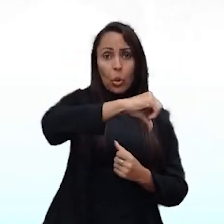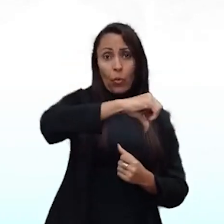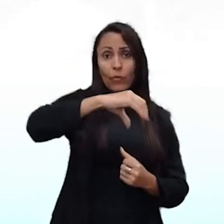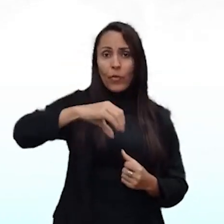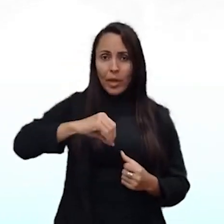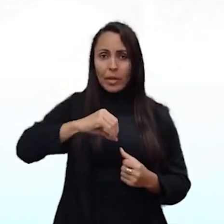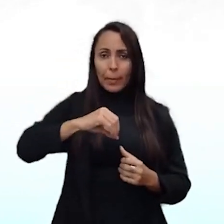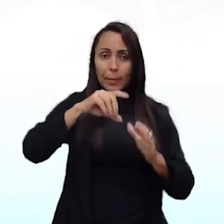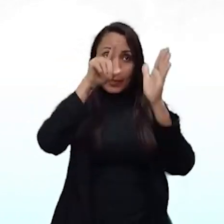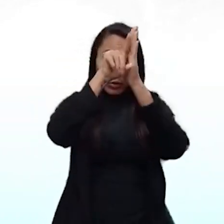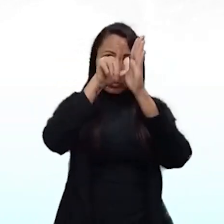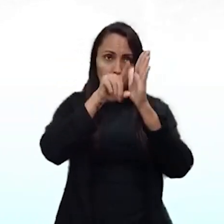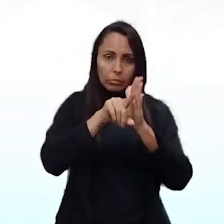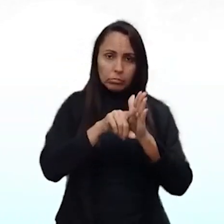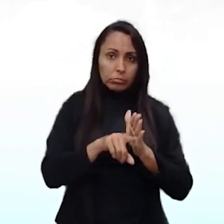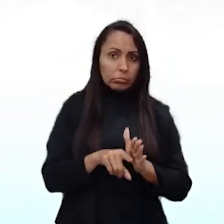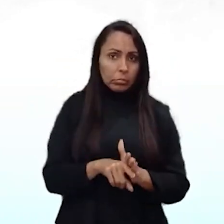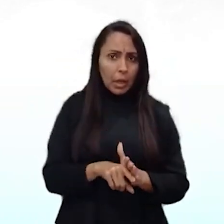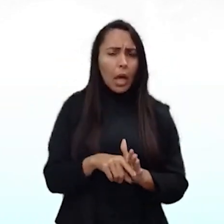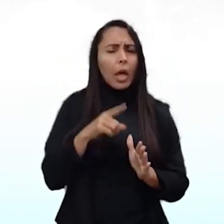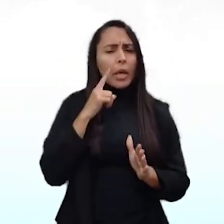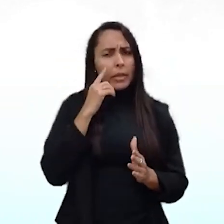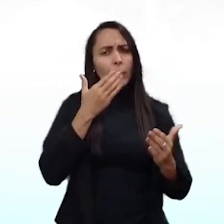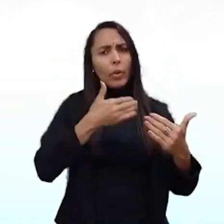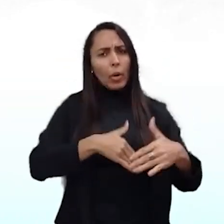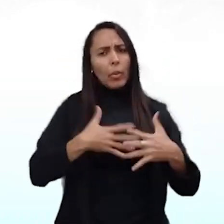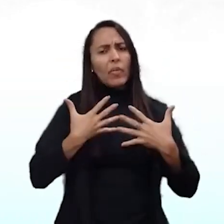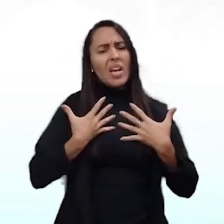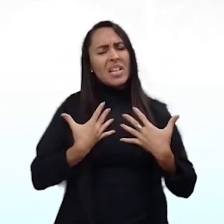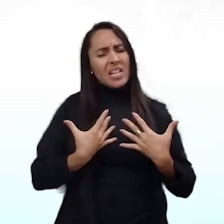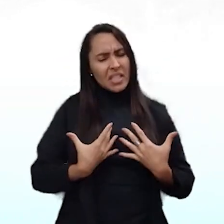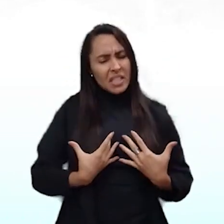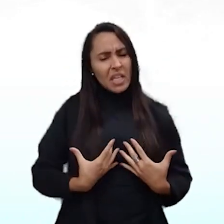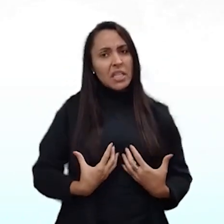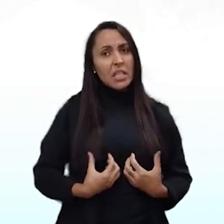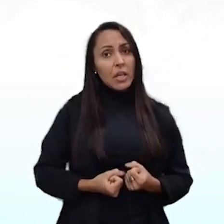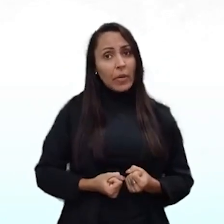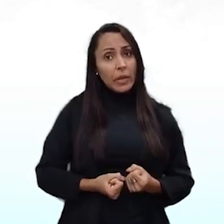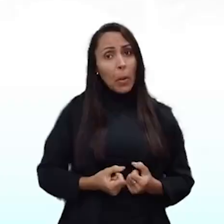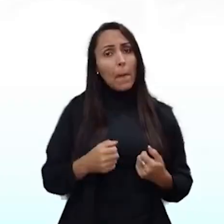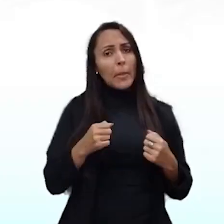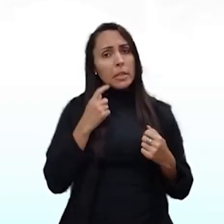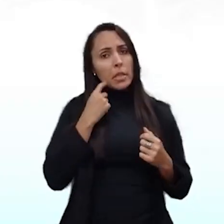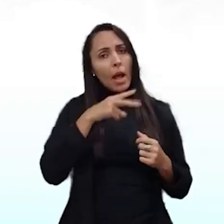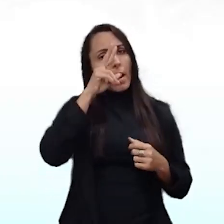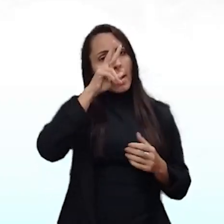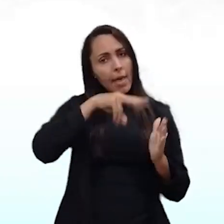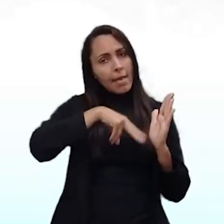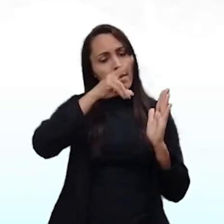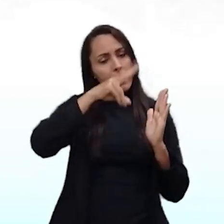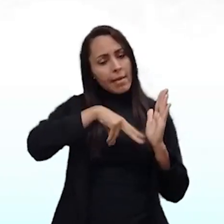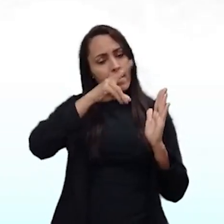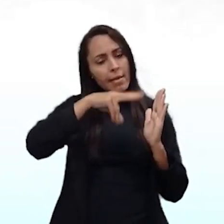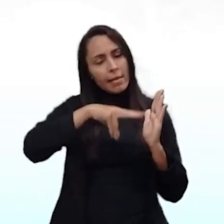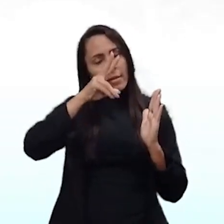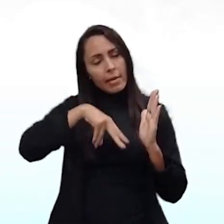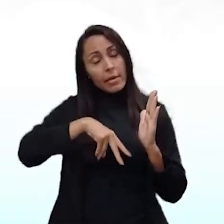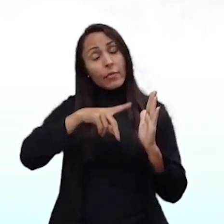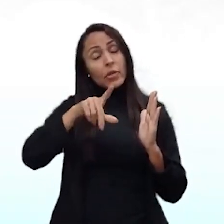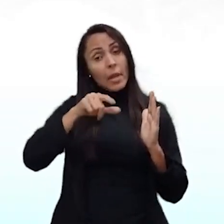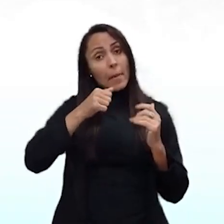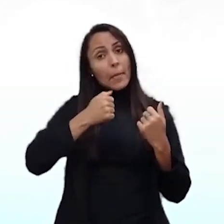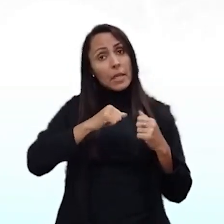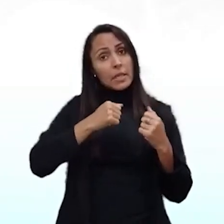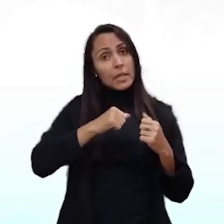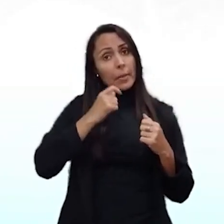dia de prova. É uma prova cansativa, é uma prova que requer muita leitura e você precisa pegar